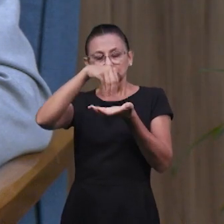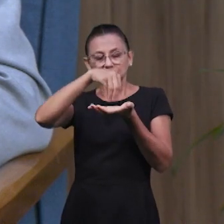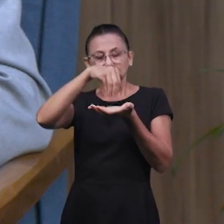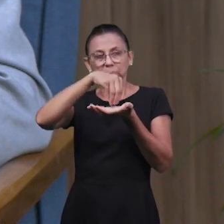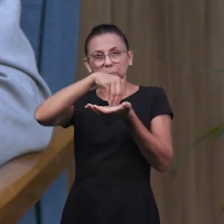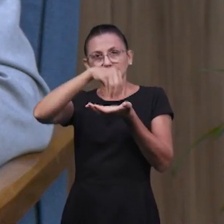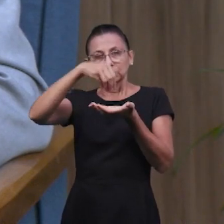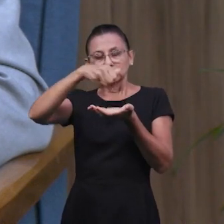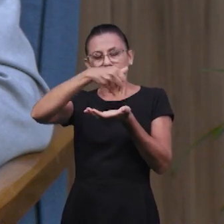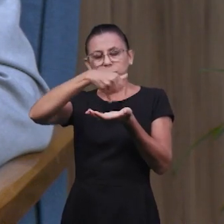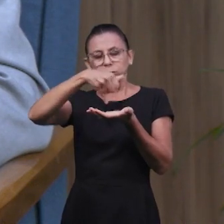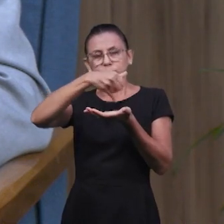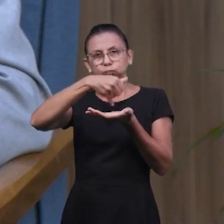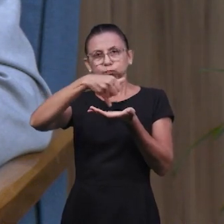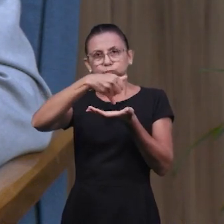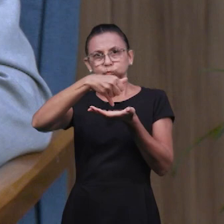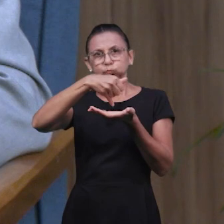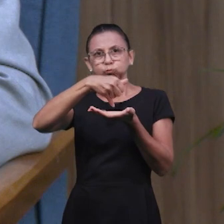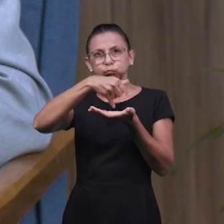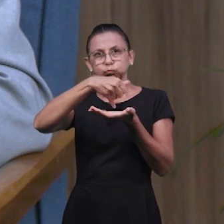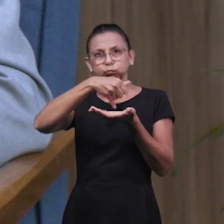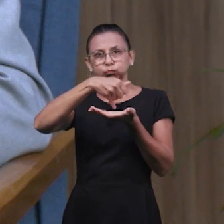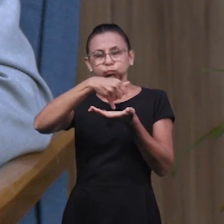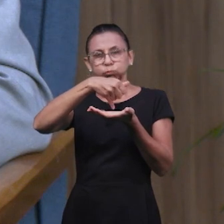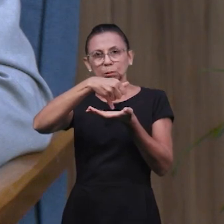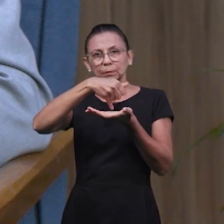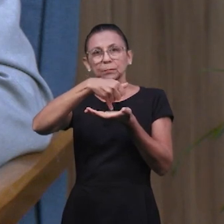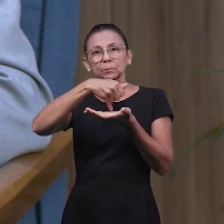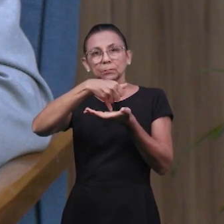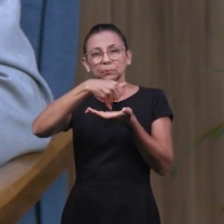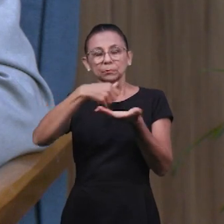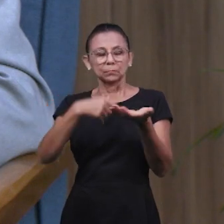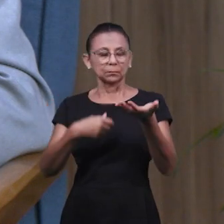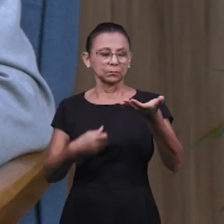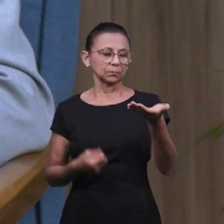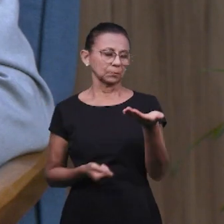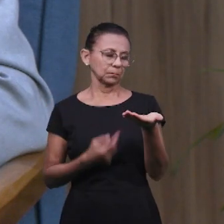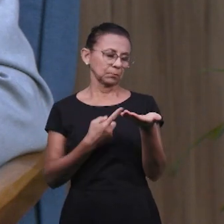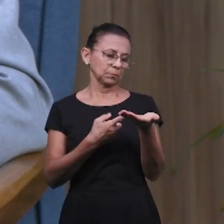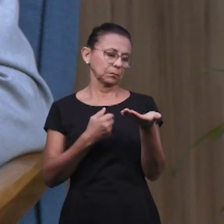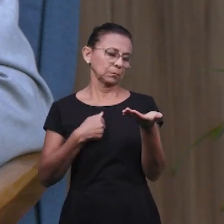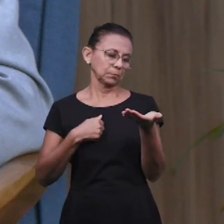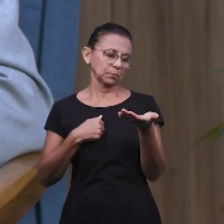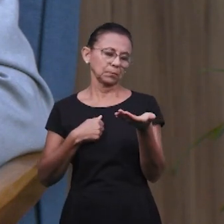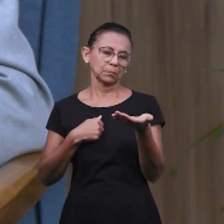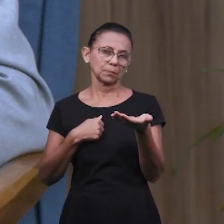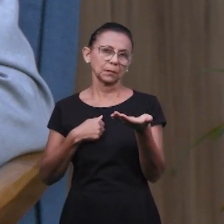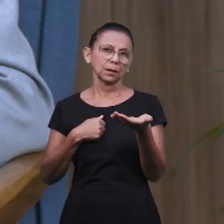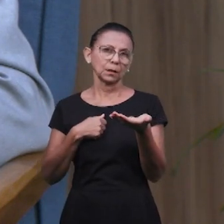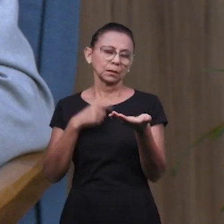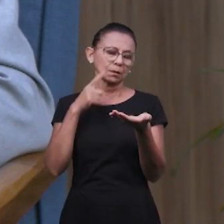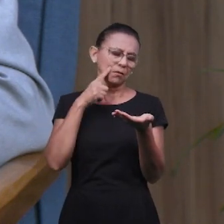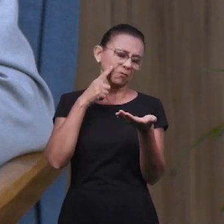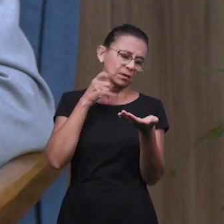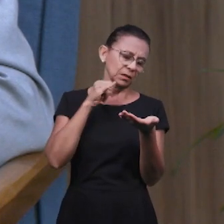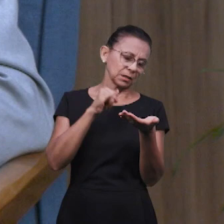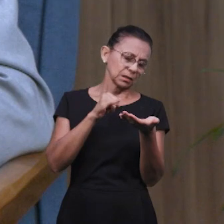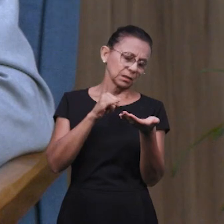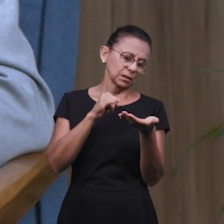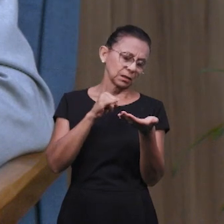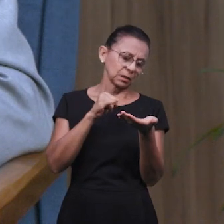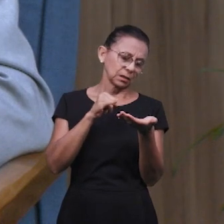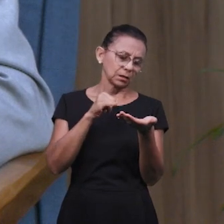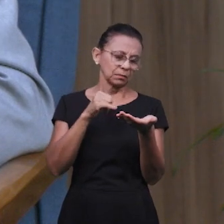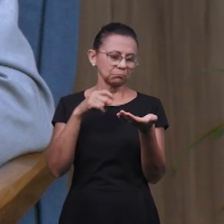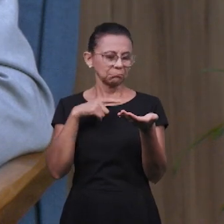ele está dentro da candeia. Ele abastece a candeia. Quem tem a candeia na mão, o dono da candeia, sabe que